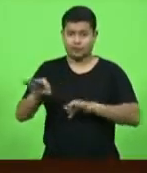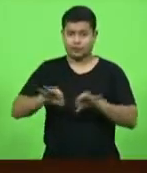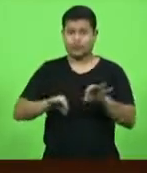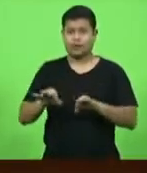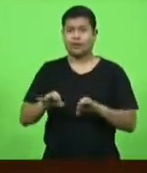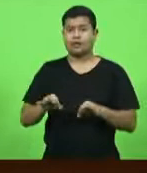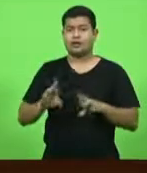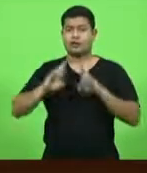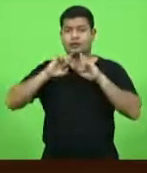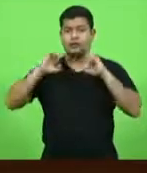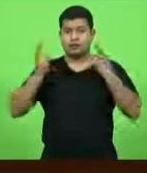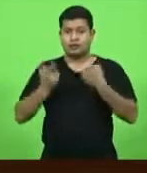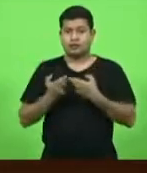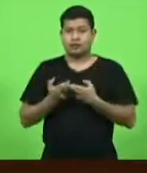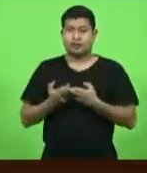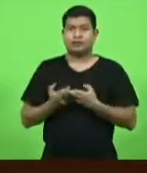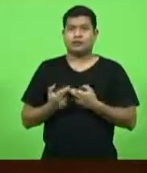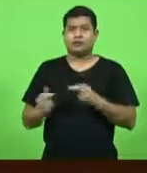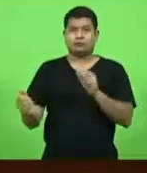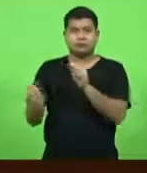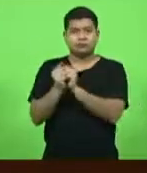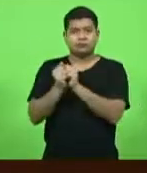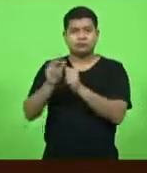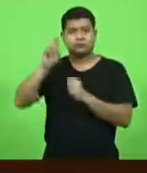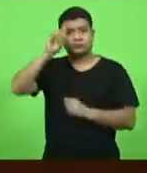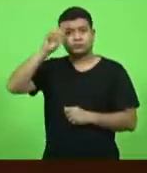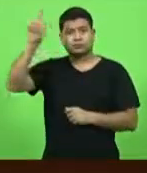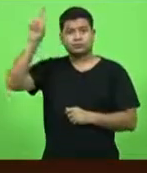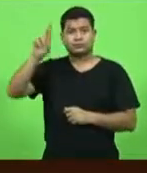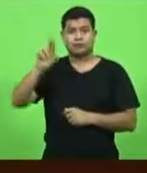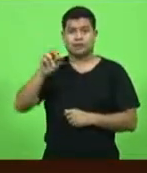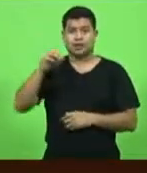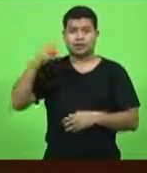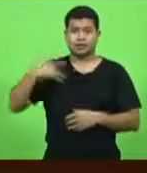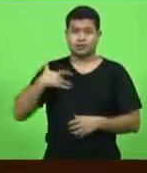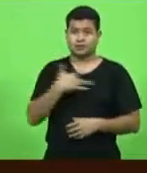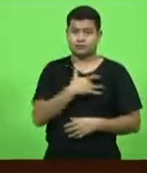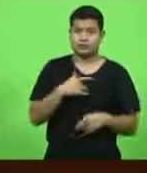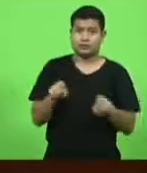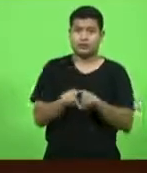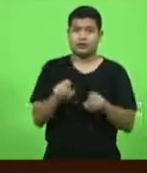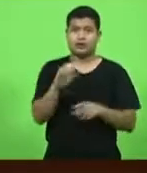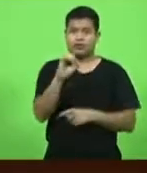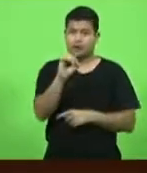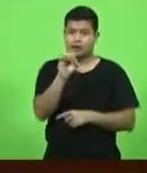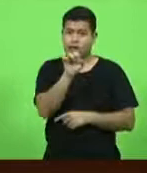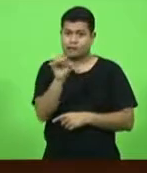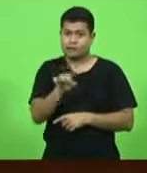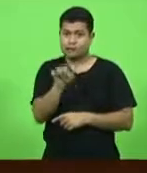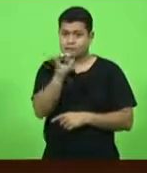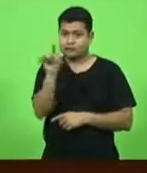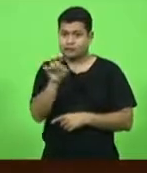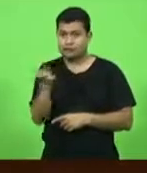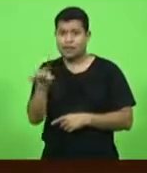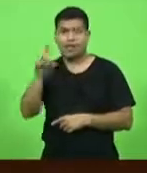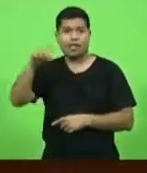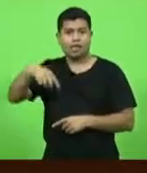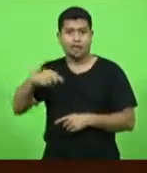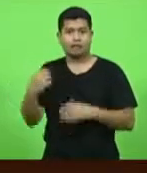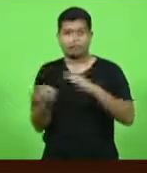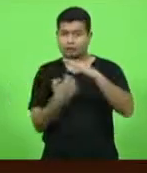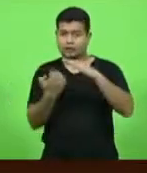da comissão de saúde uma reunião com os responsáveis da saúde e da o z que essa empresa